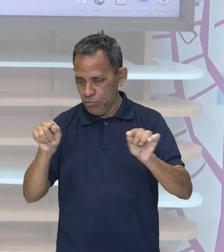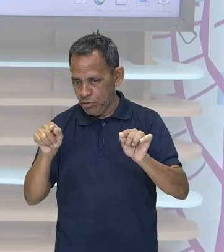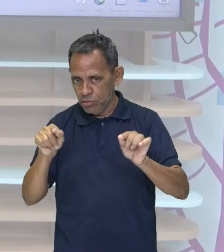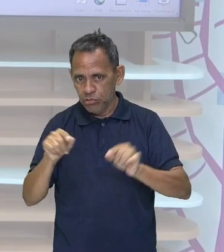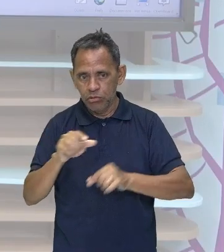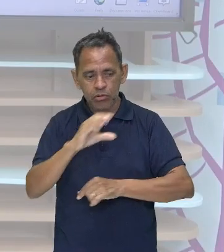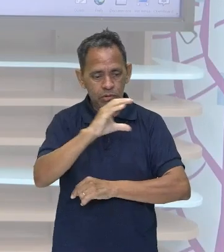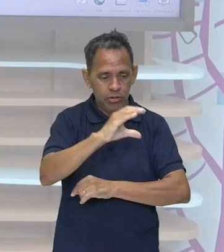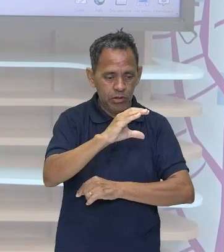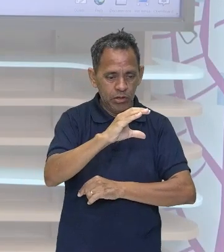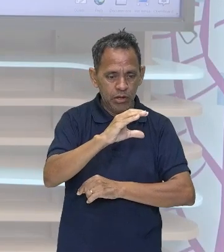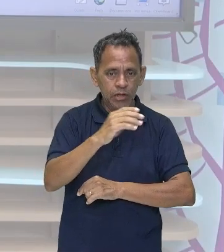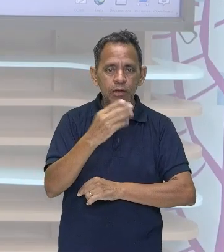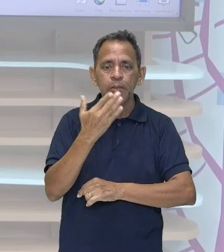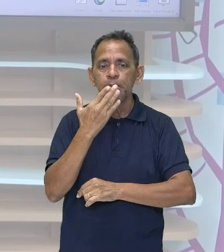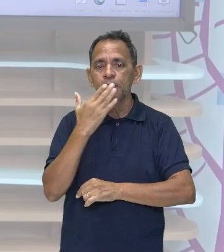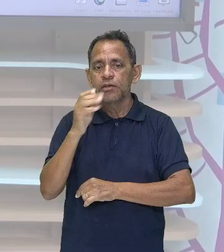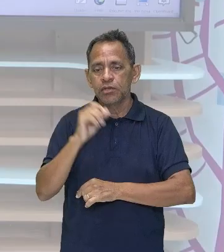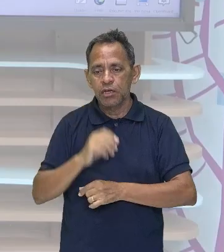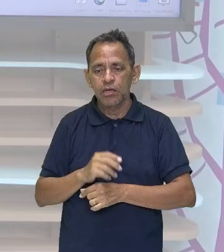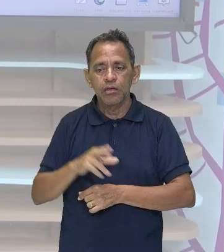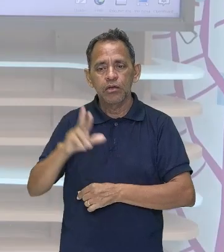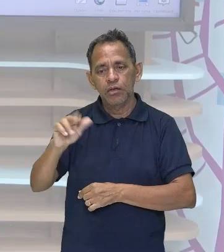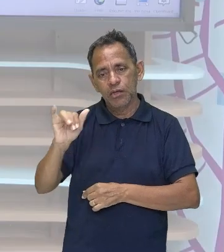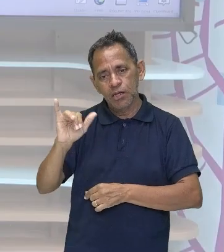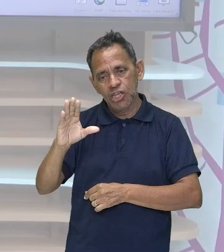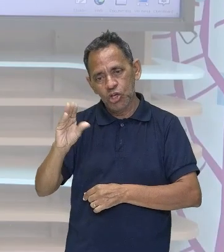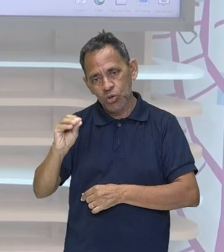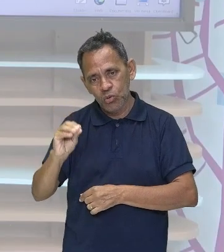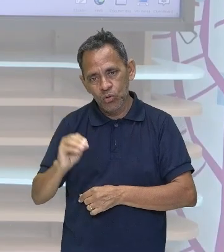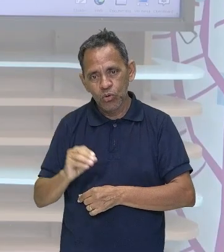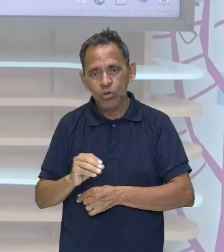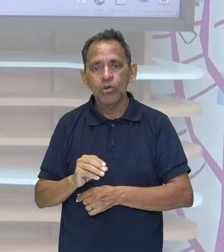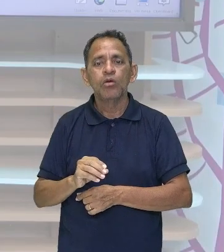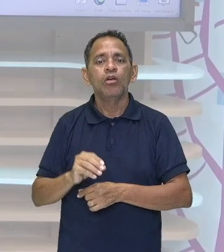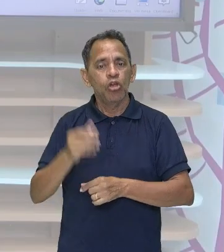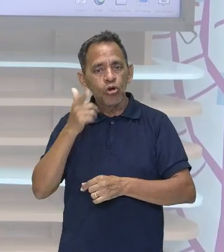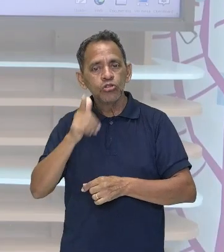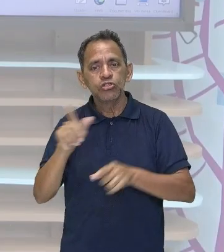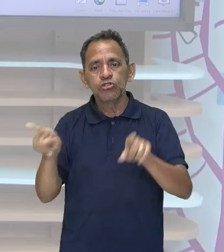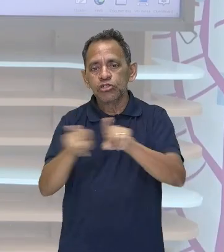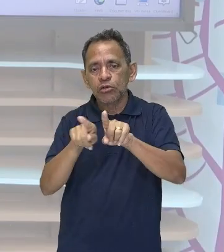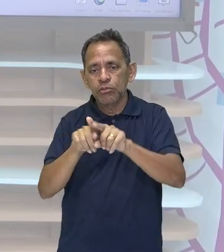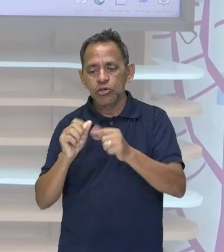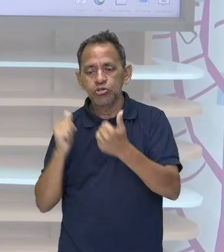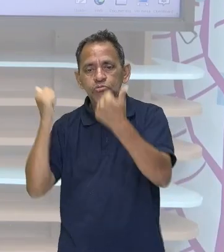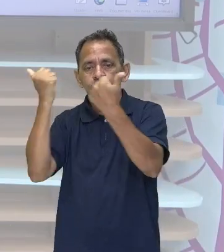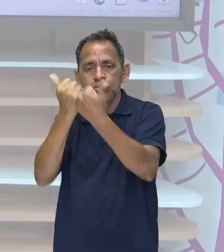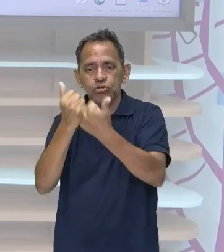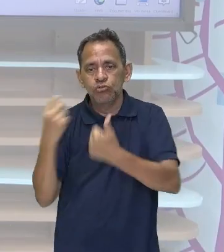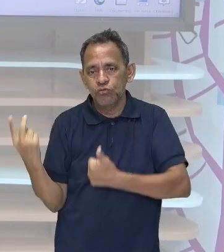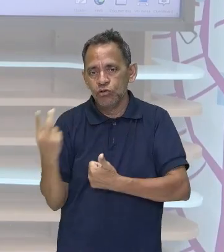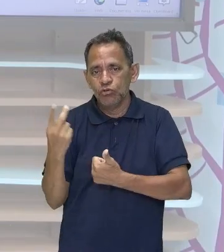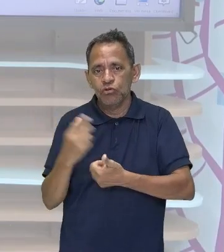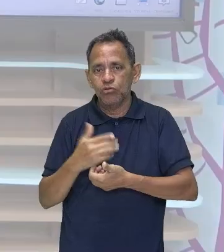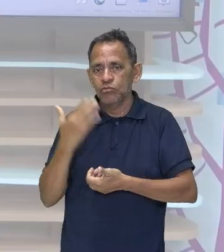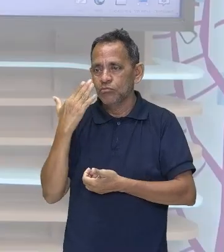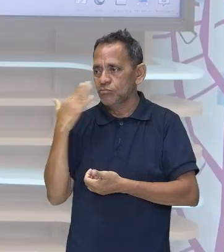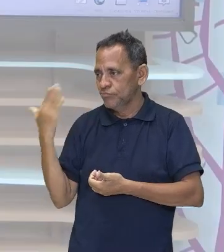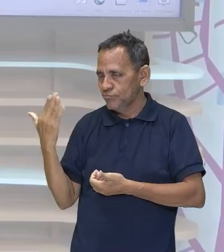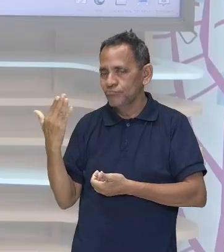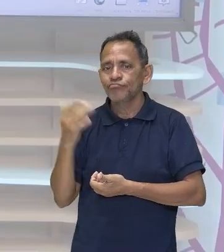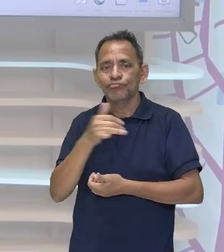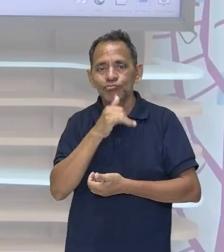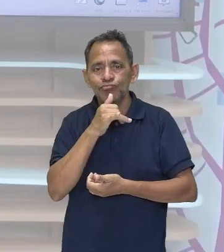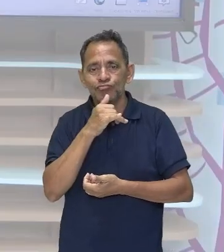pedindo o raio. Não tem problema, a gente consegue fazer também. Basta substituir o valor do comprimento que foi dado, né? No caso aqui foi 25,